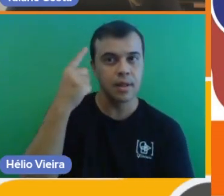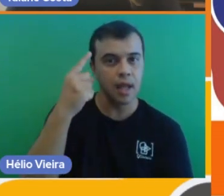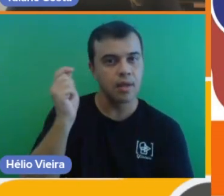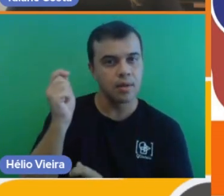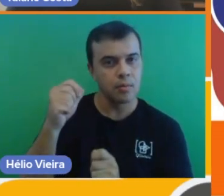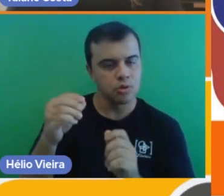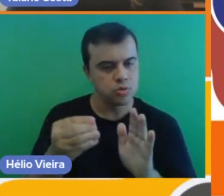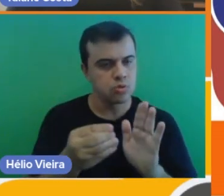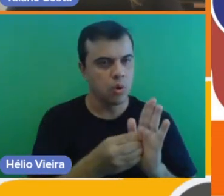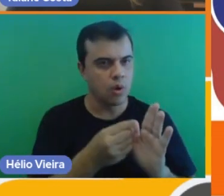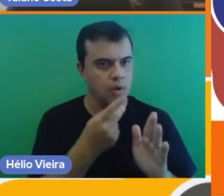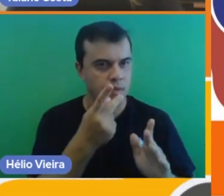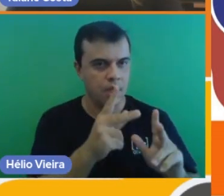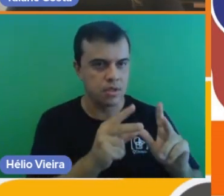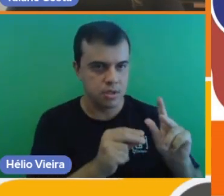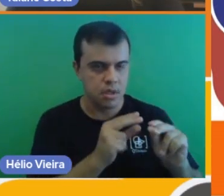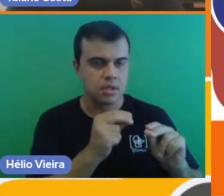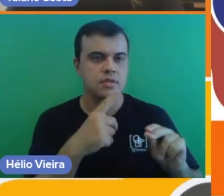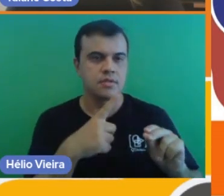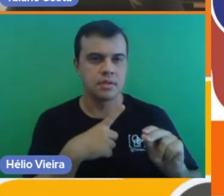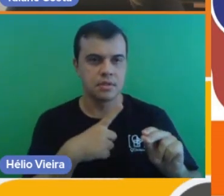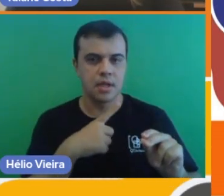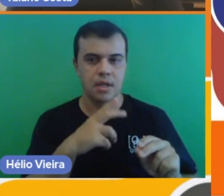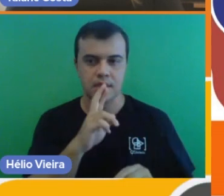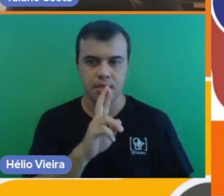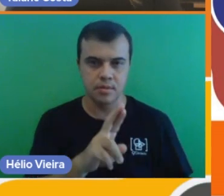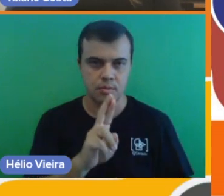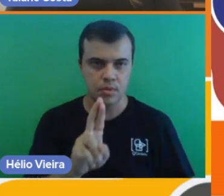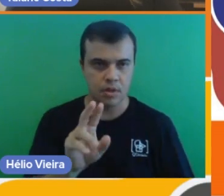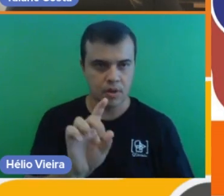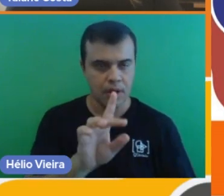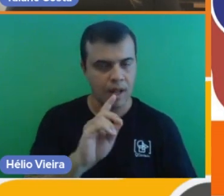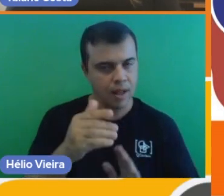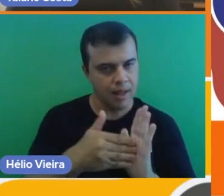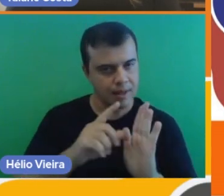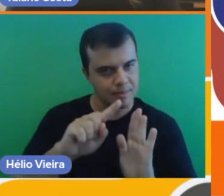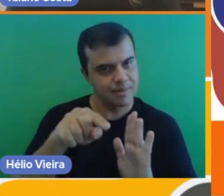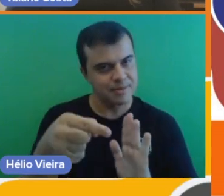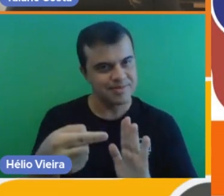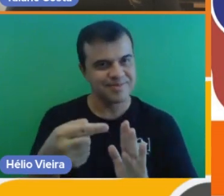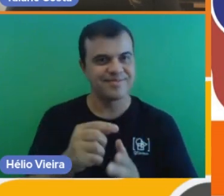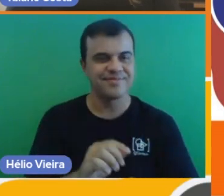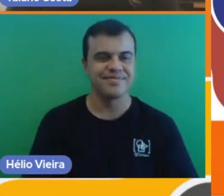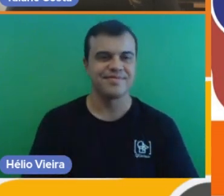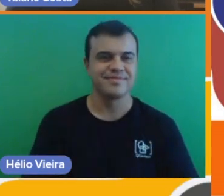pode deixar aqui nos comentários que nós vamos respondendo. E até o próximo episódio.